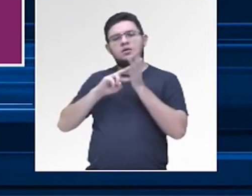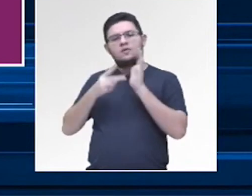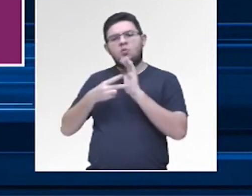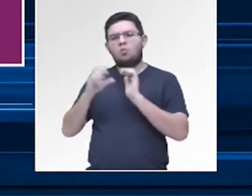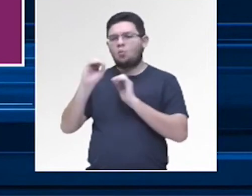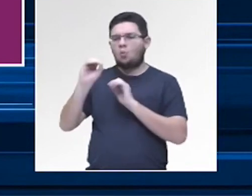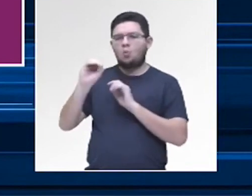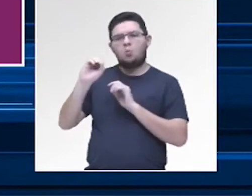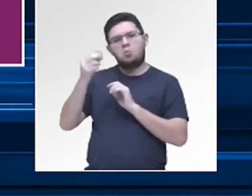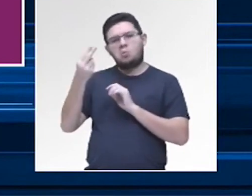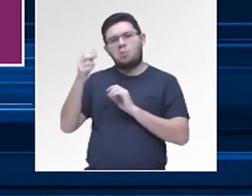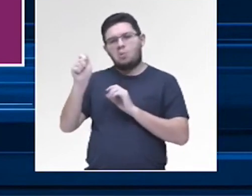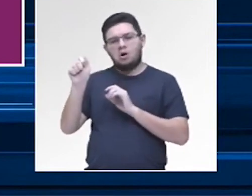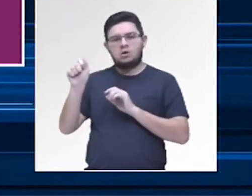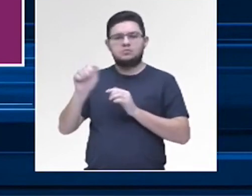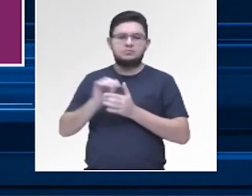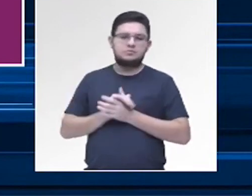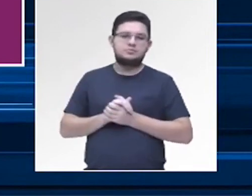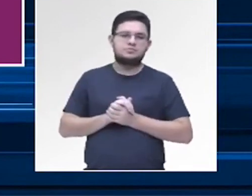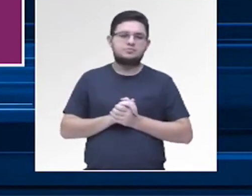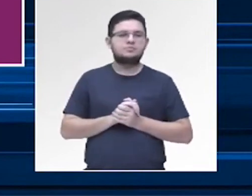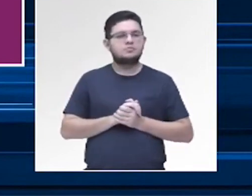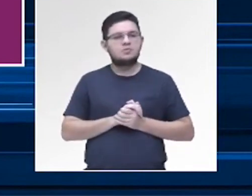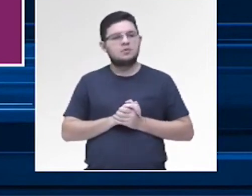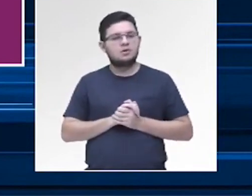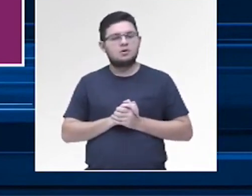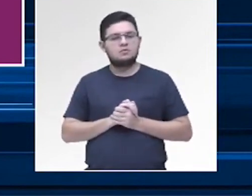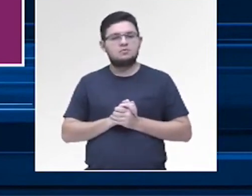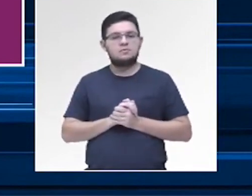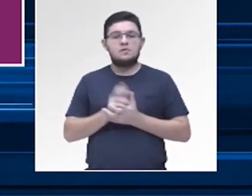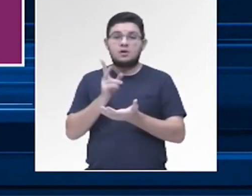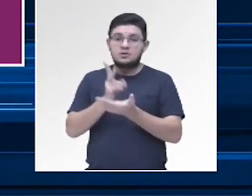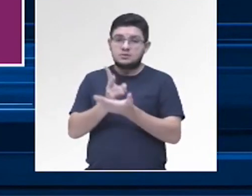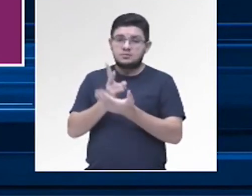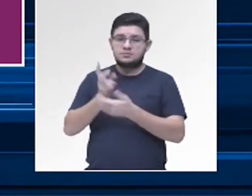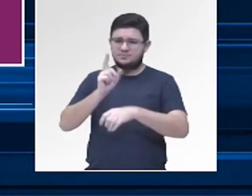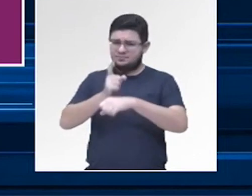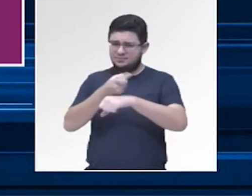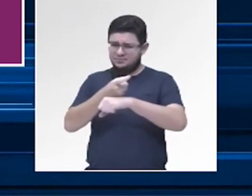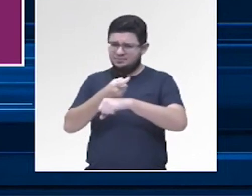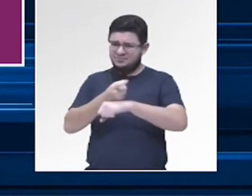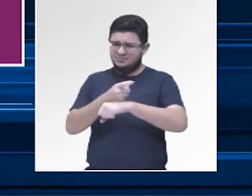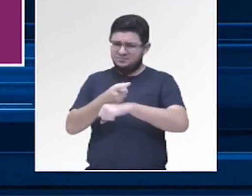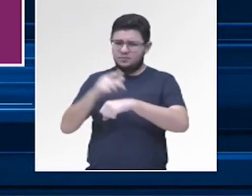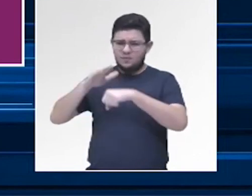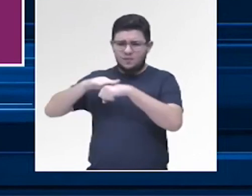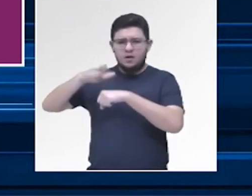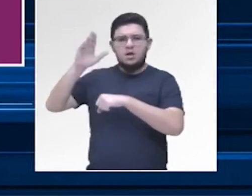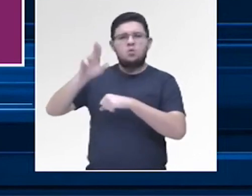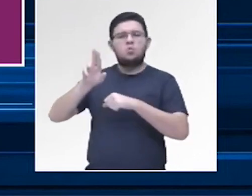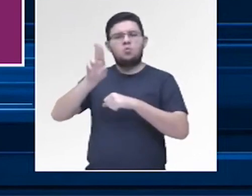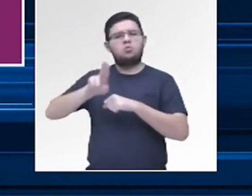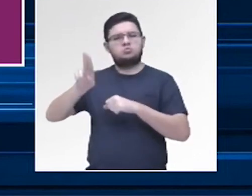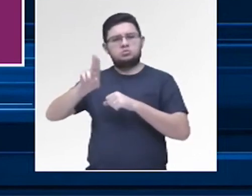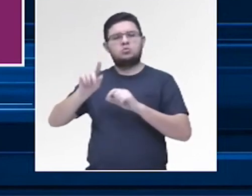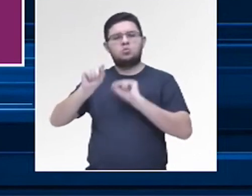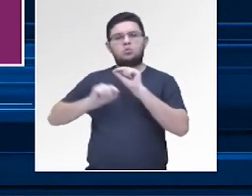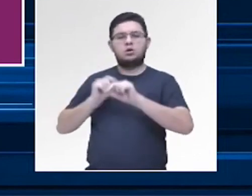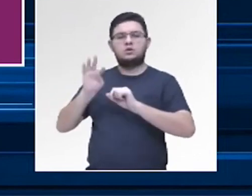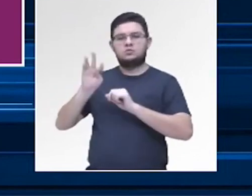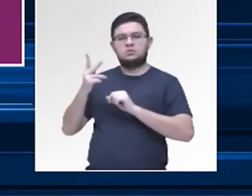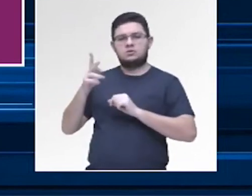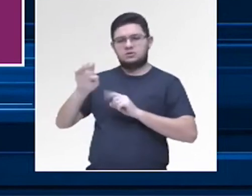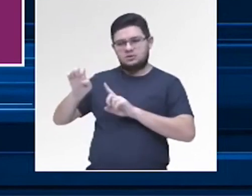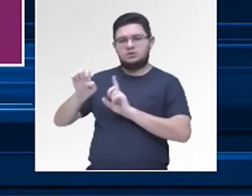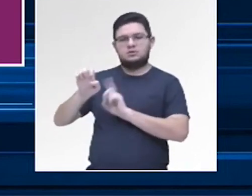o mais comprido, sempre utilizando no superlativo esse artigo, tá certo? Antes do adjetivo